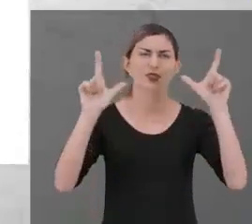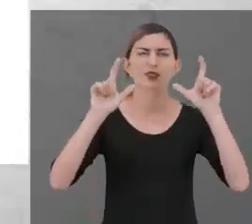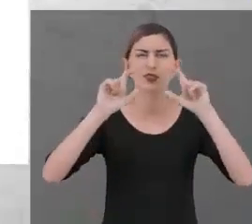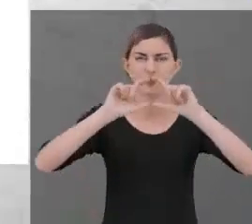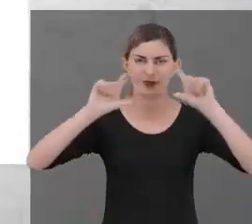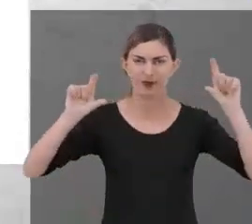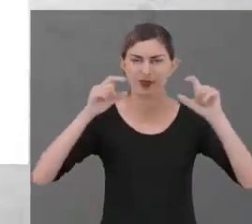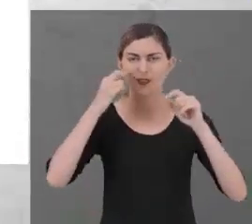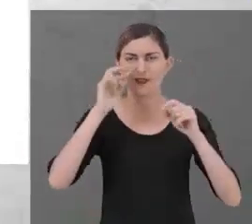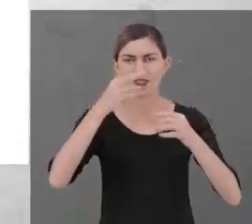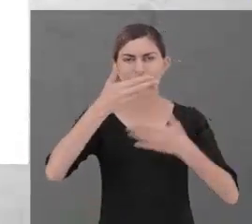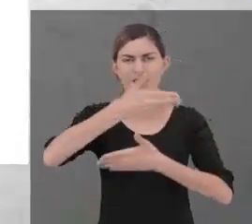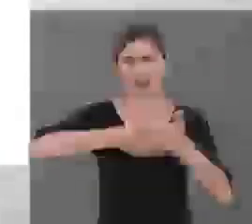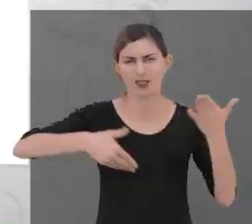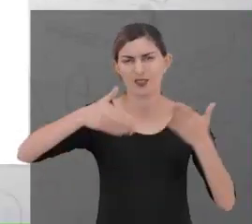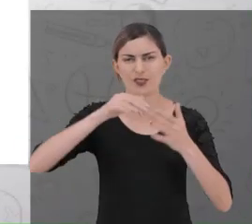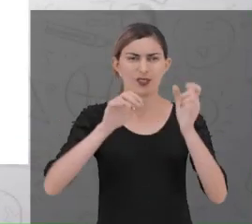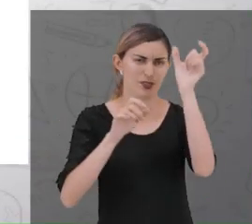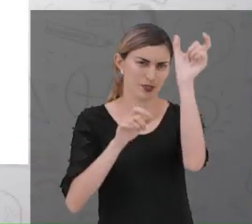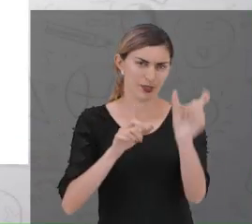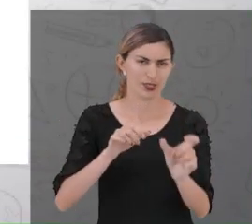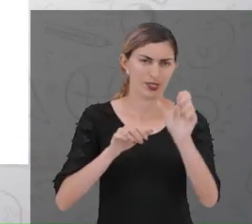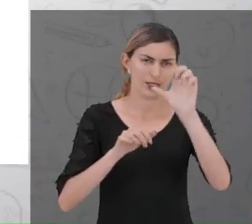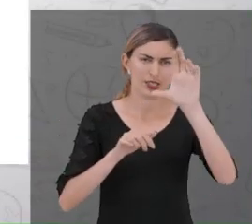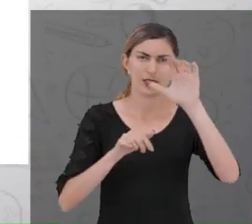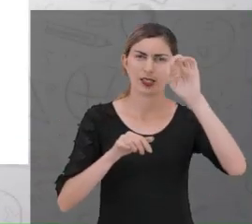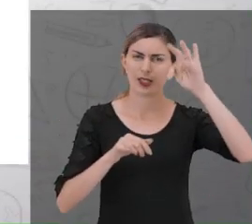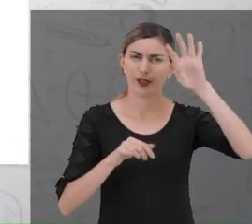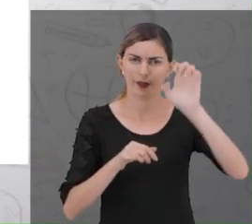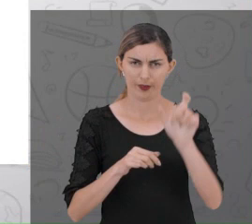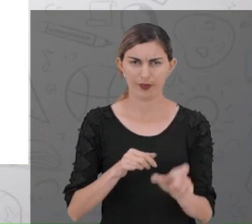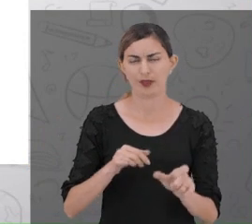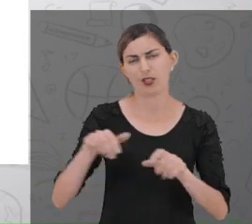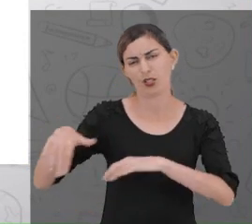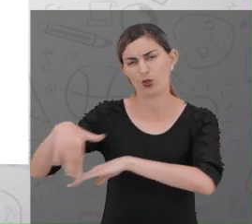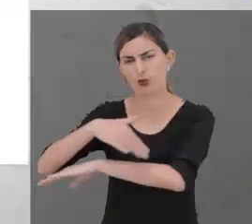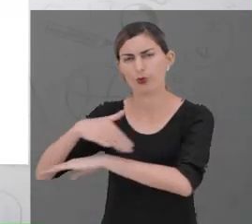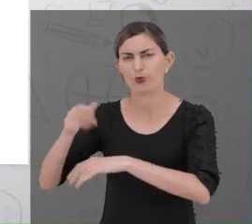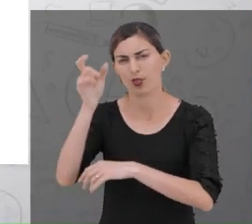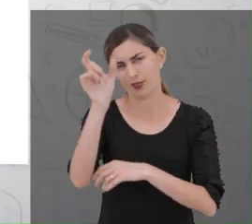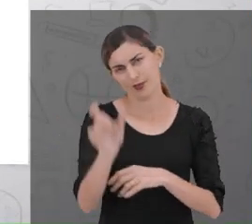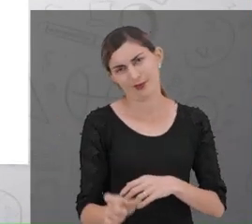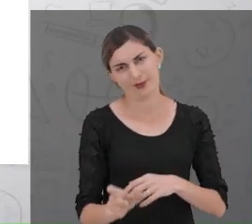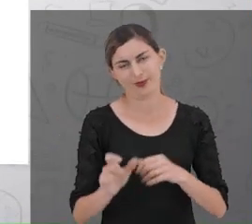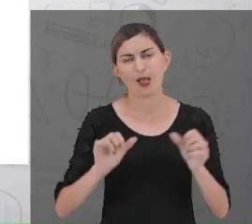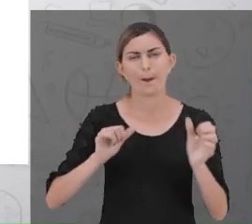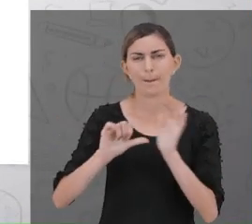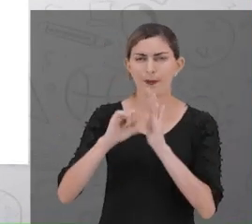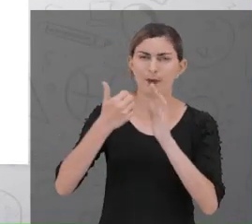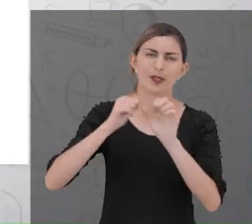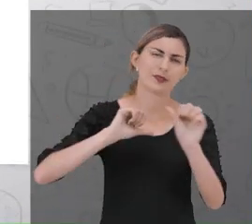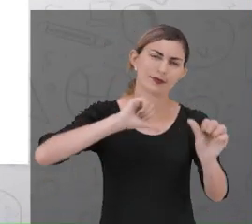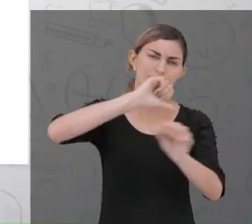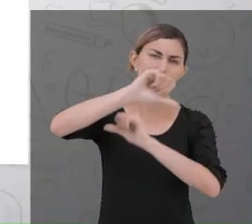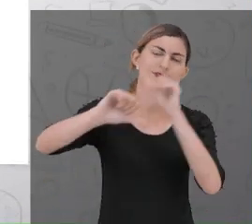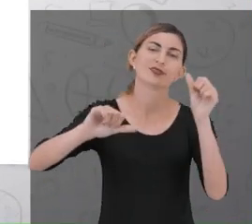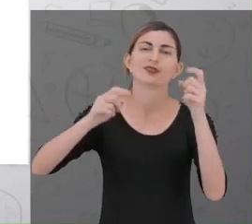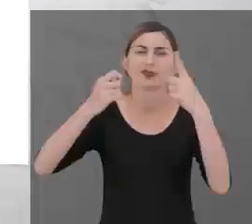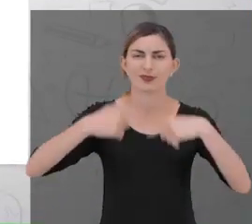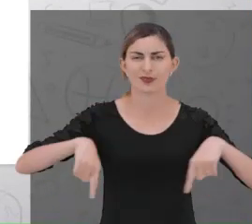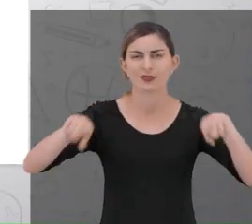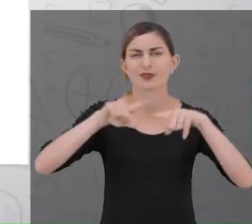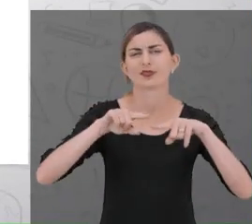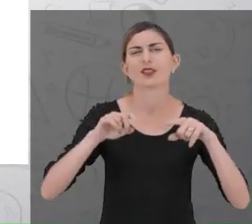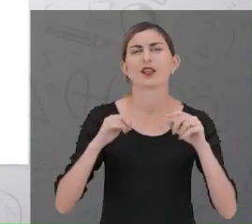Nesse slide, você observa que existe um relacionamento entre cliente e endereço. Na primeira